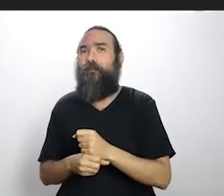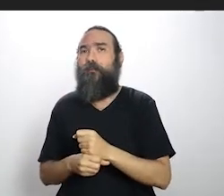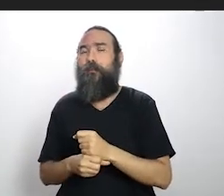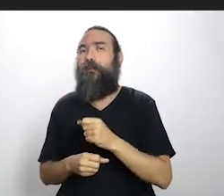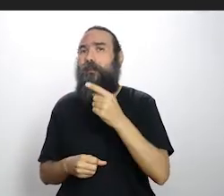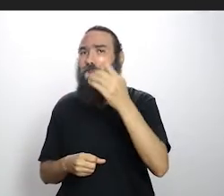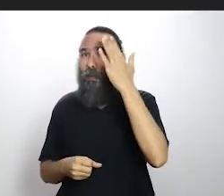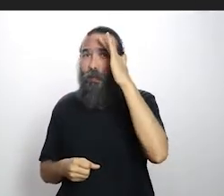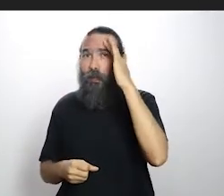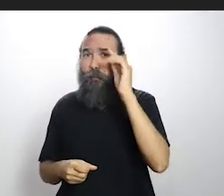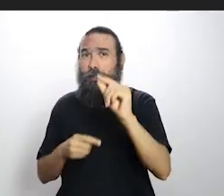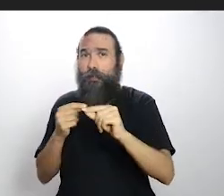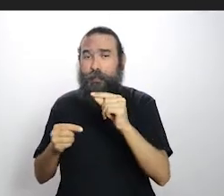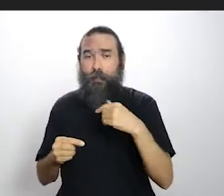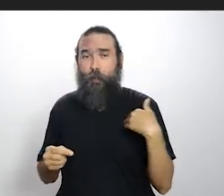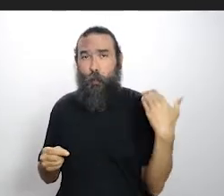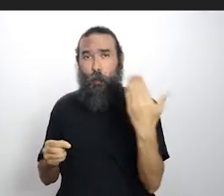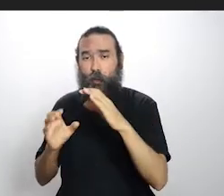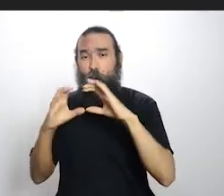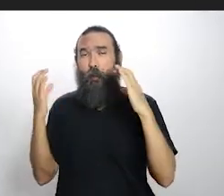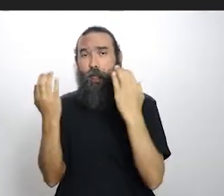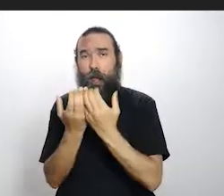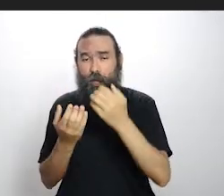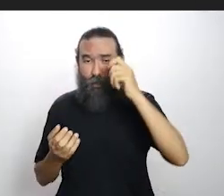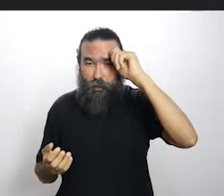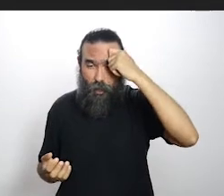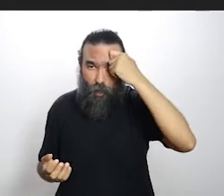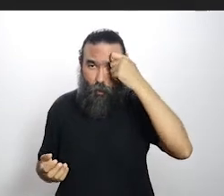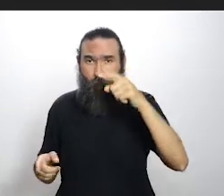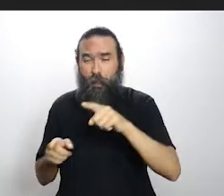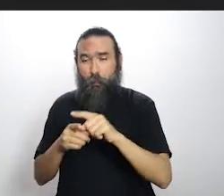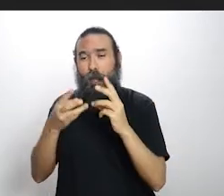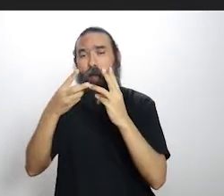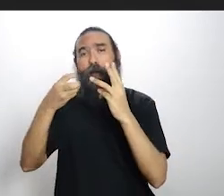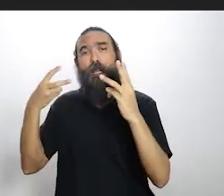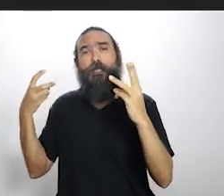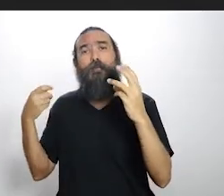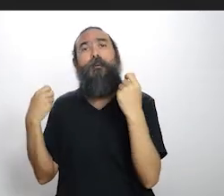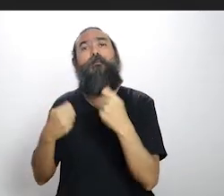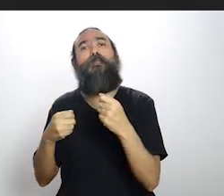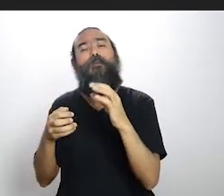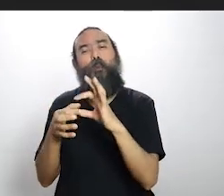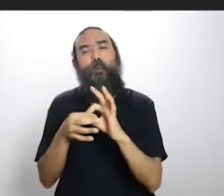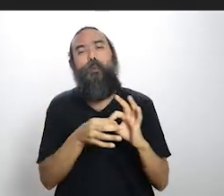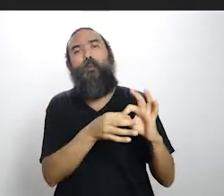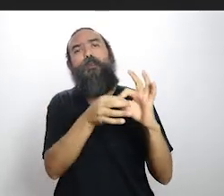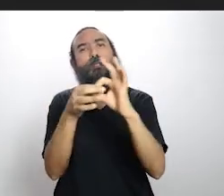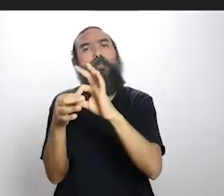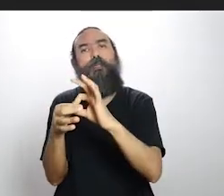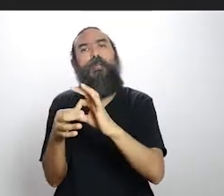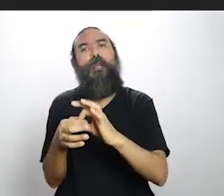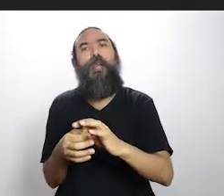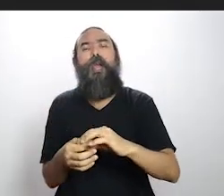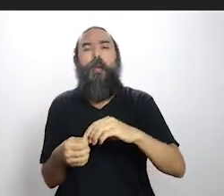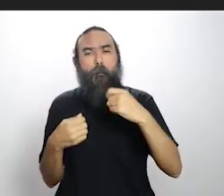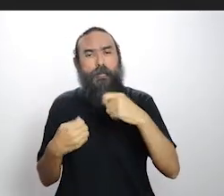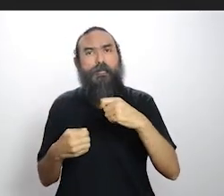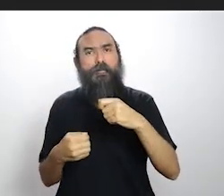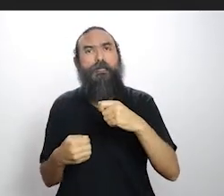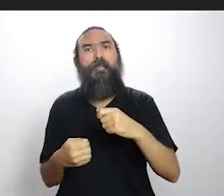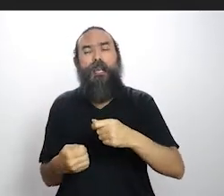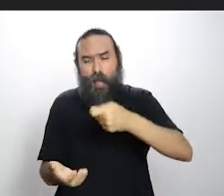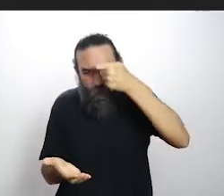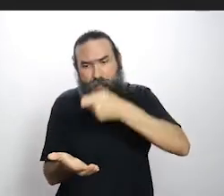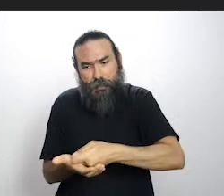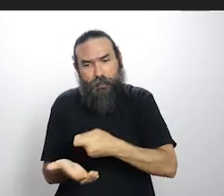se autoafirmar nessa lei também, fazer com que ela seja efetivada, né? Denunciar. E vamos